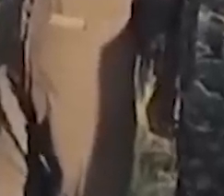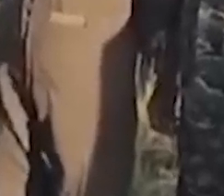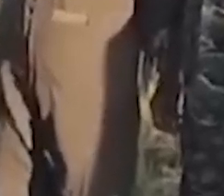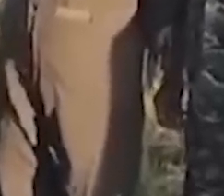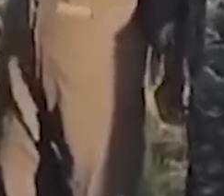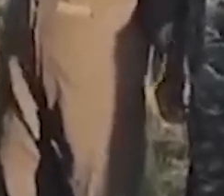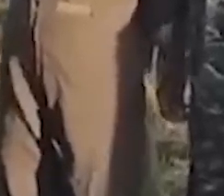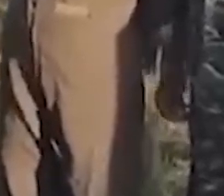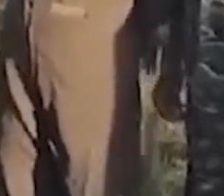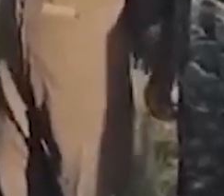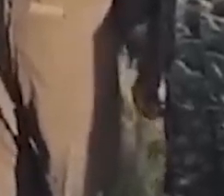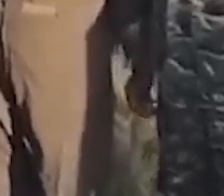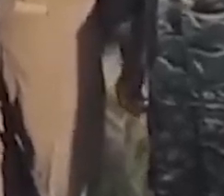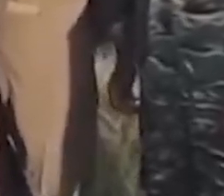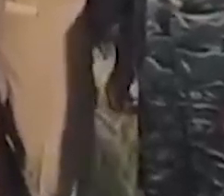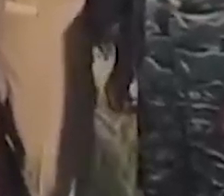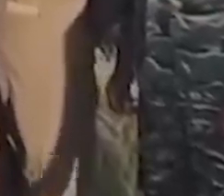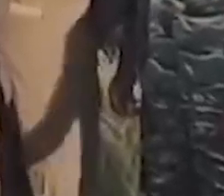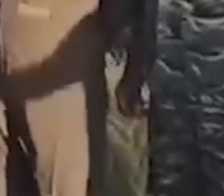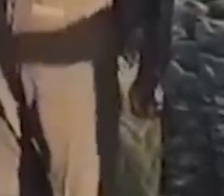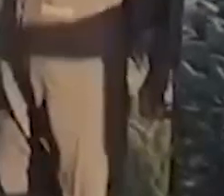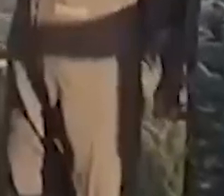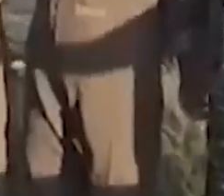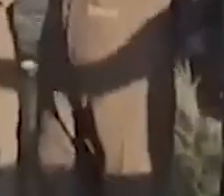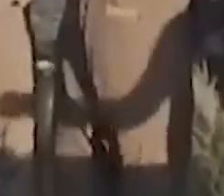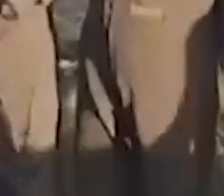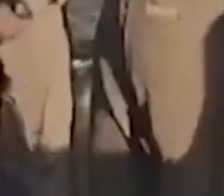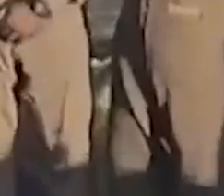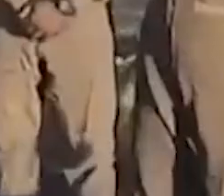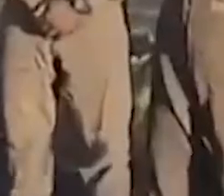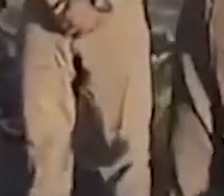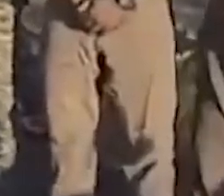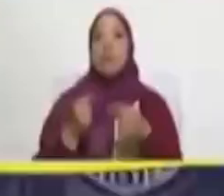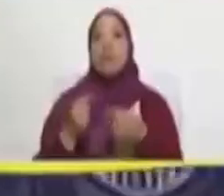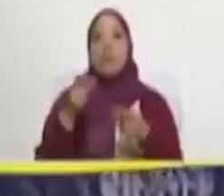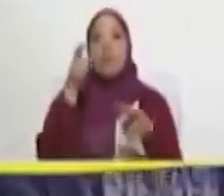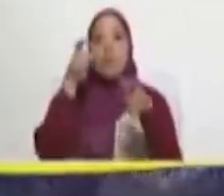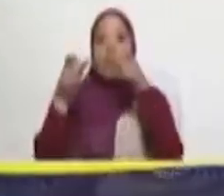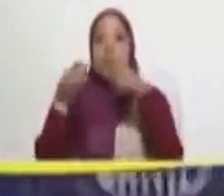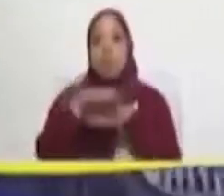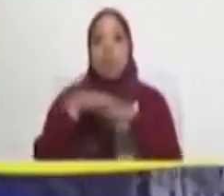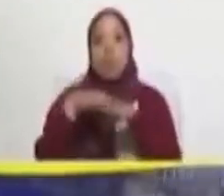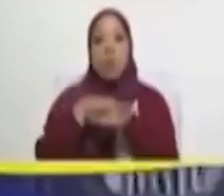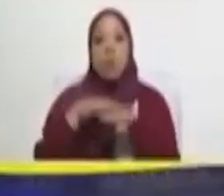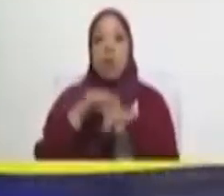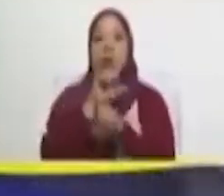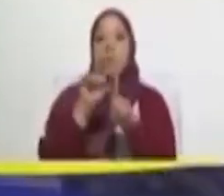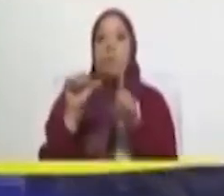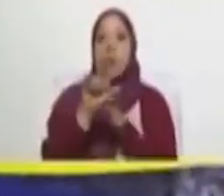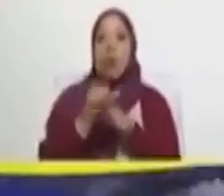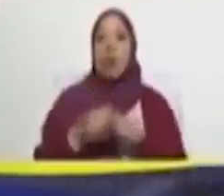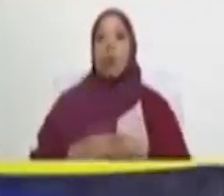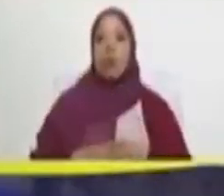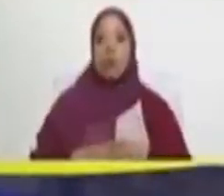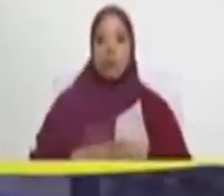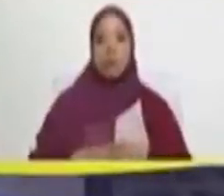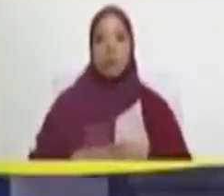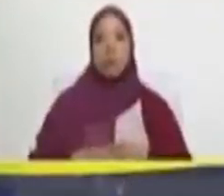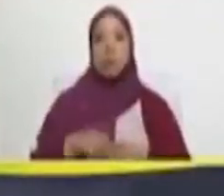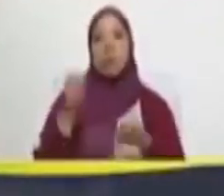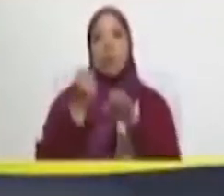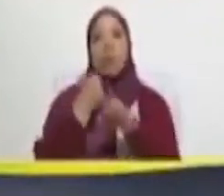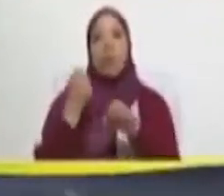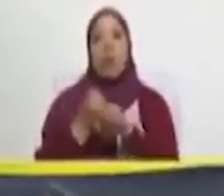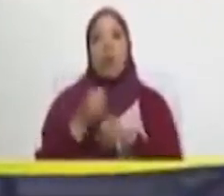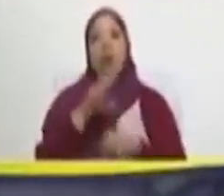o ditador Maduro disse que o resultado faria o governo recuperar o que os libertadores os deixaram. Em referência,